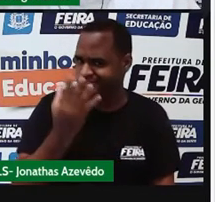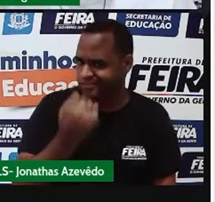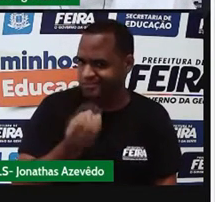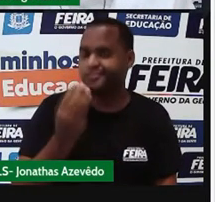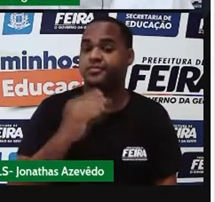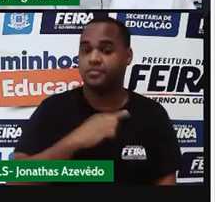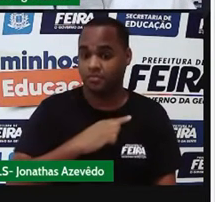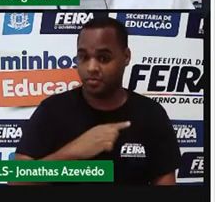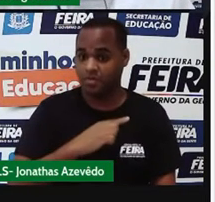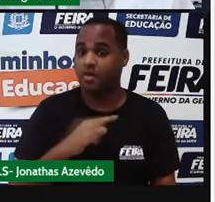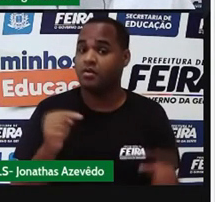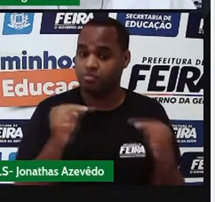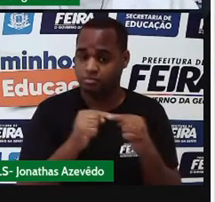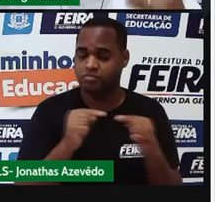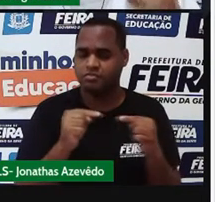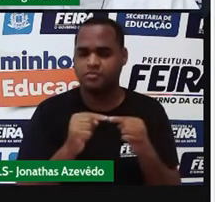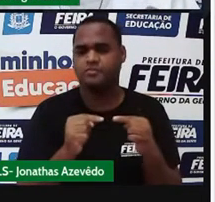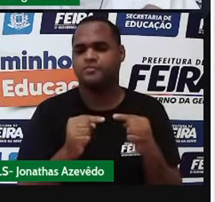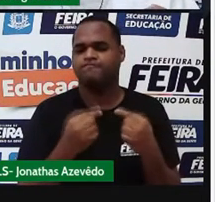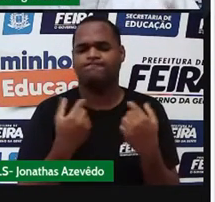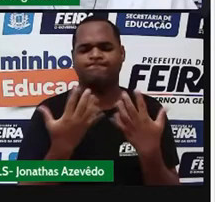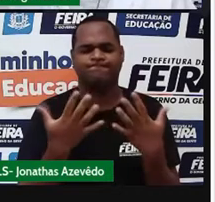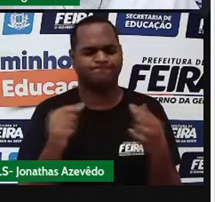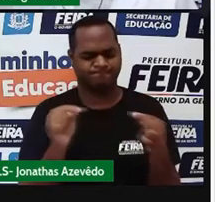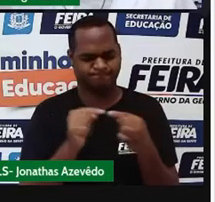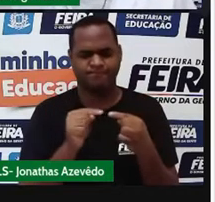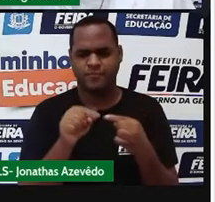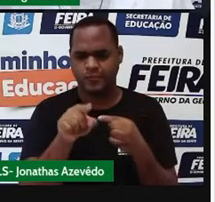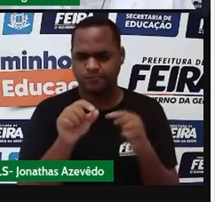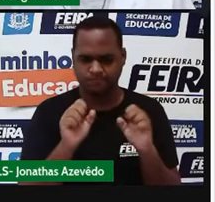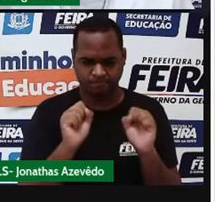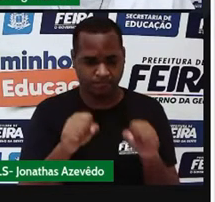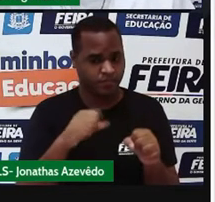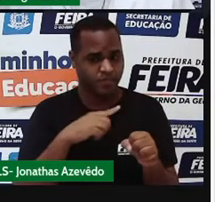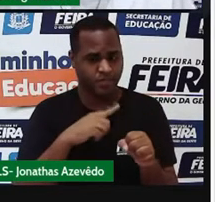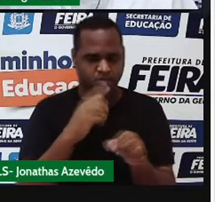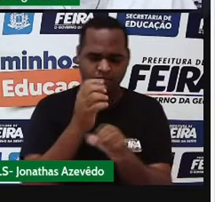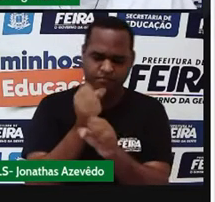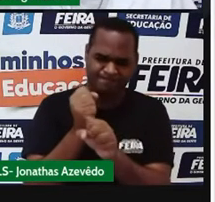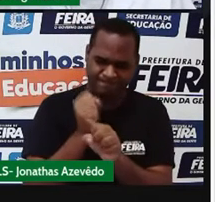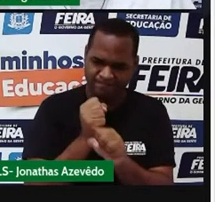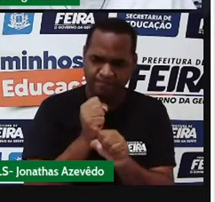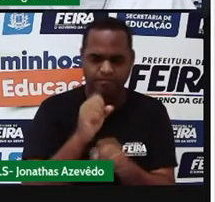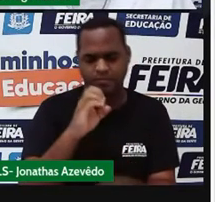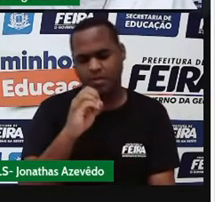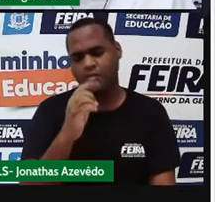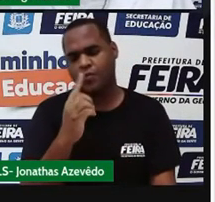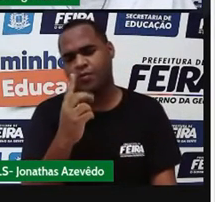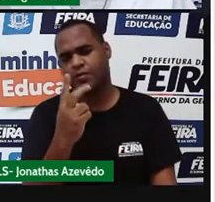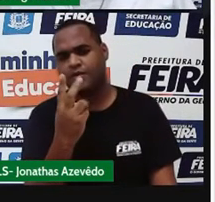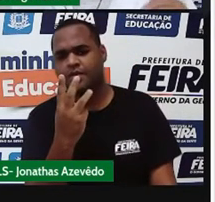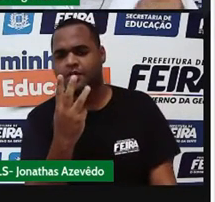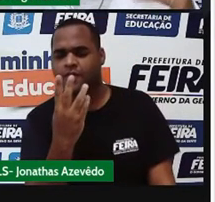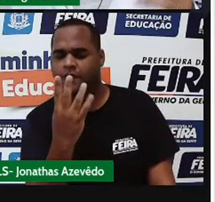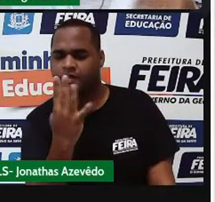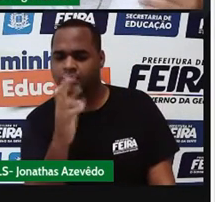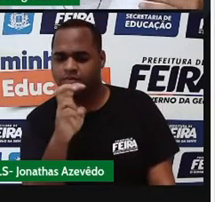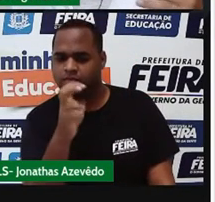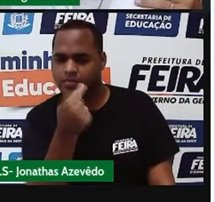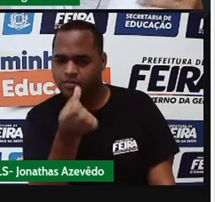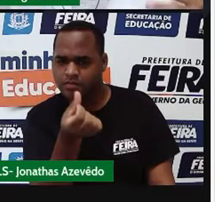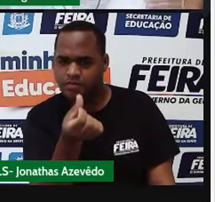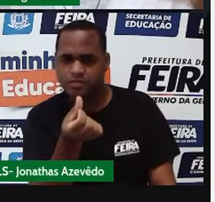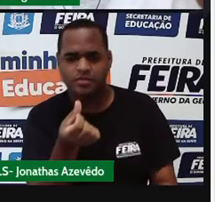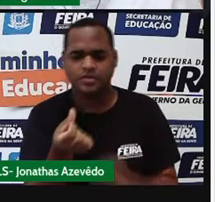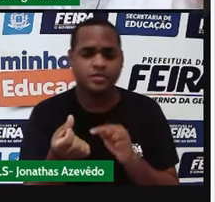maior número que existe porque quando a gente vai contar por exemplo 0 1 2 3 4 5